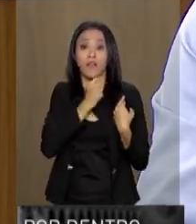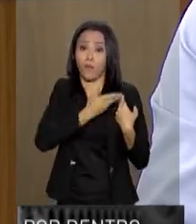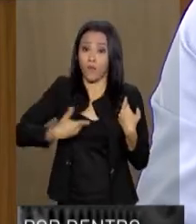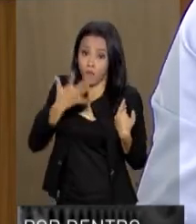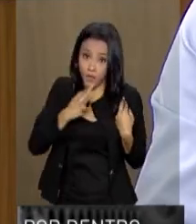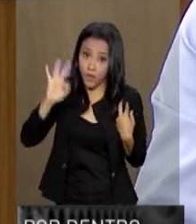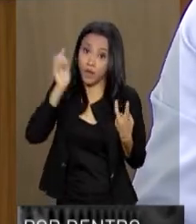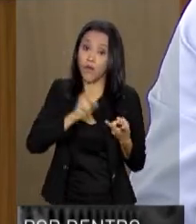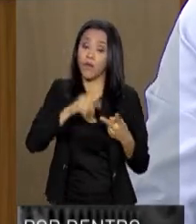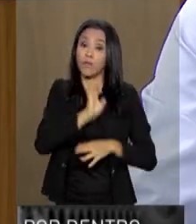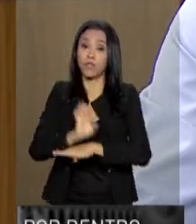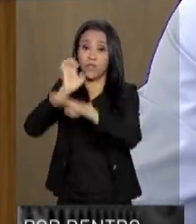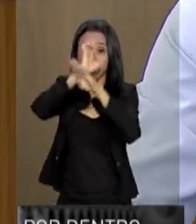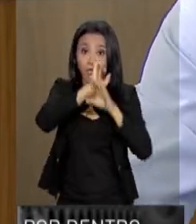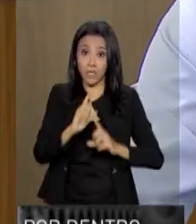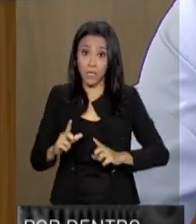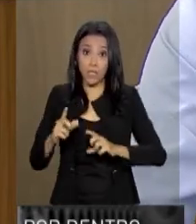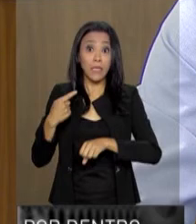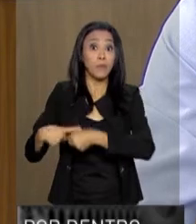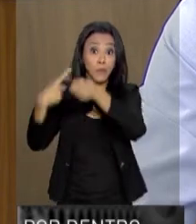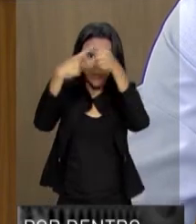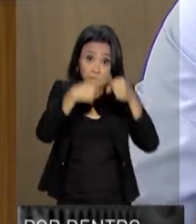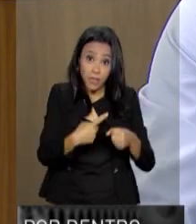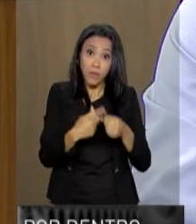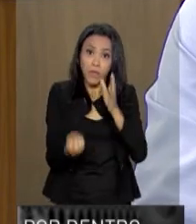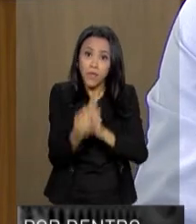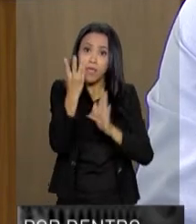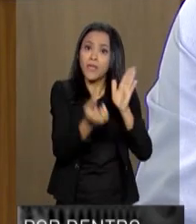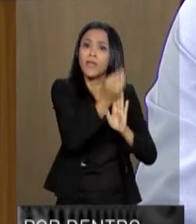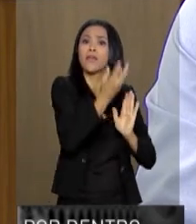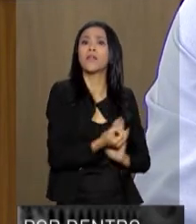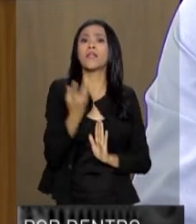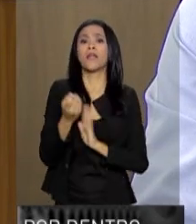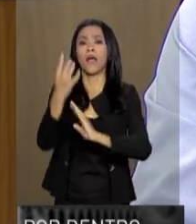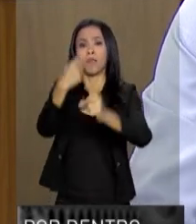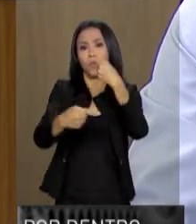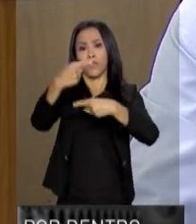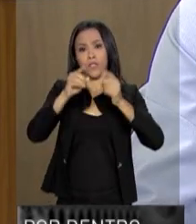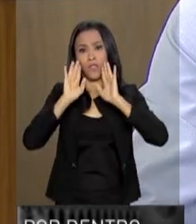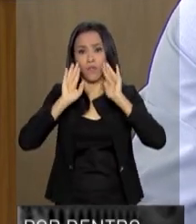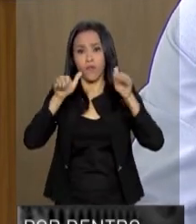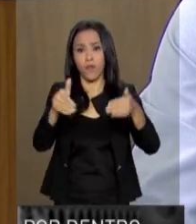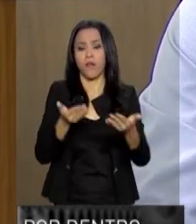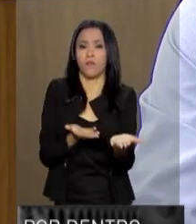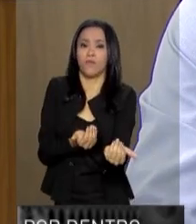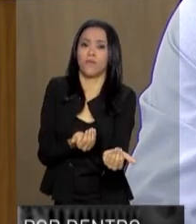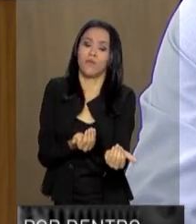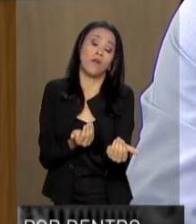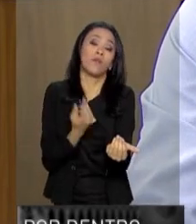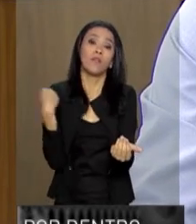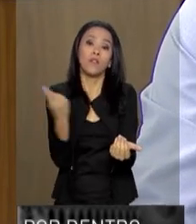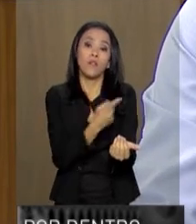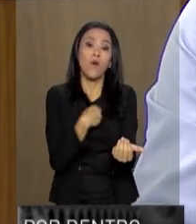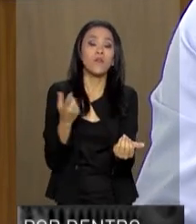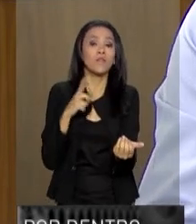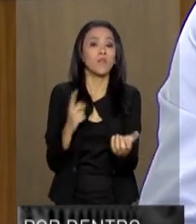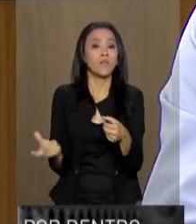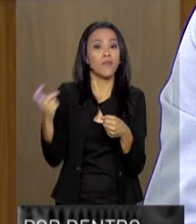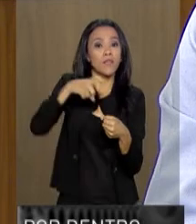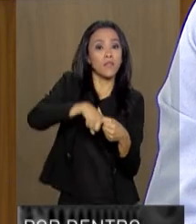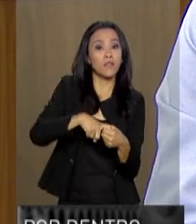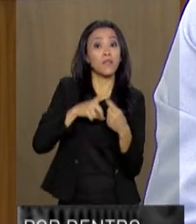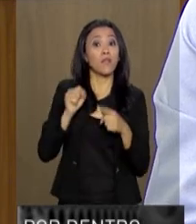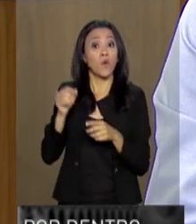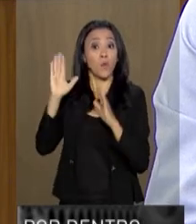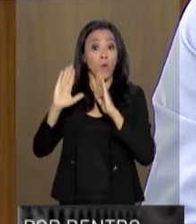na implementação de ações voltadas para esse público alvo nós estamos fazendo tratativas com a universidade federal do rio de janeiro